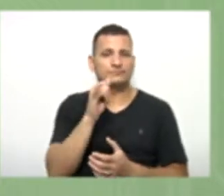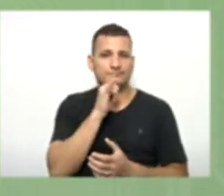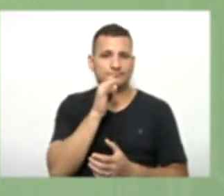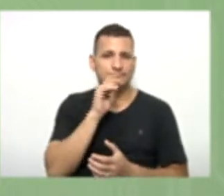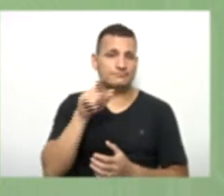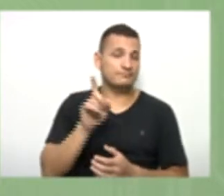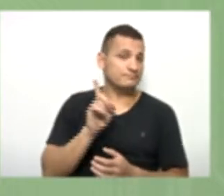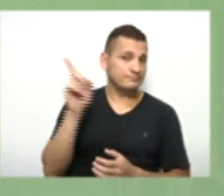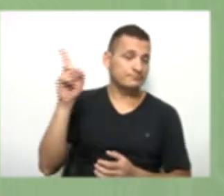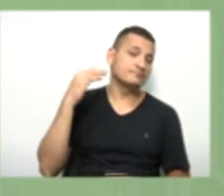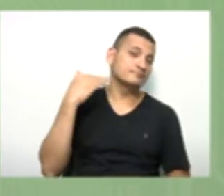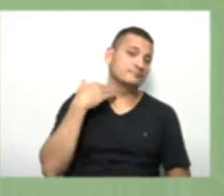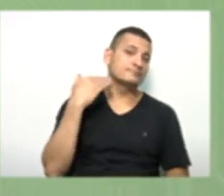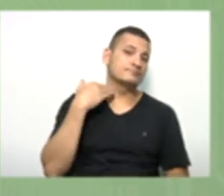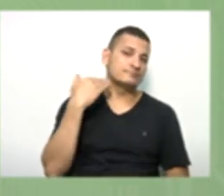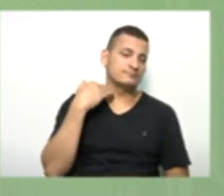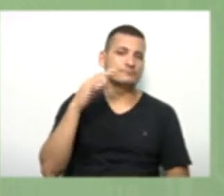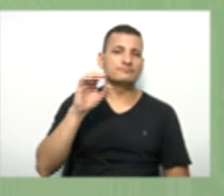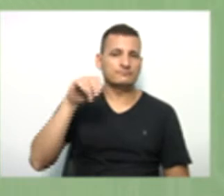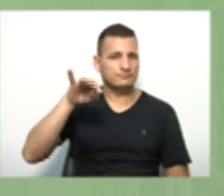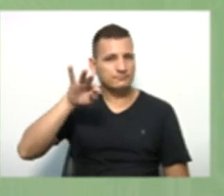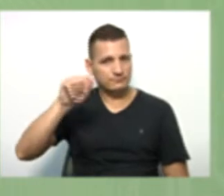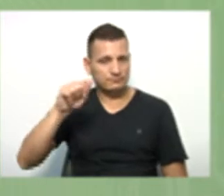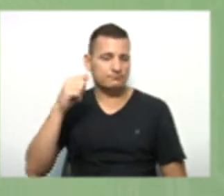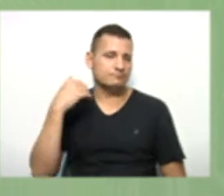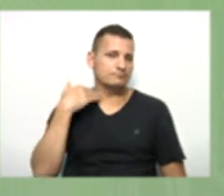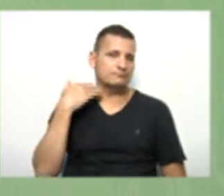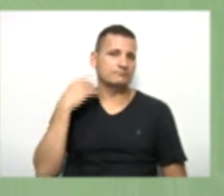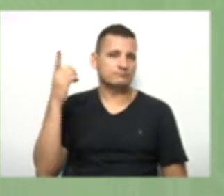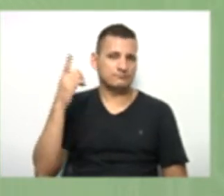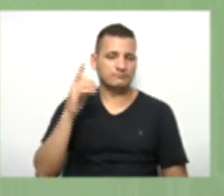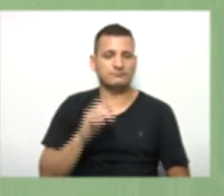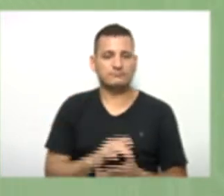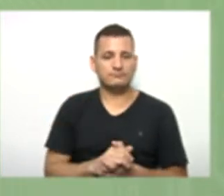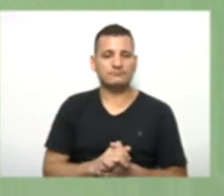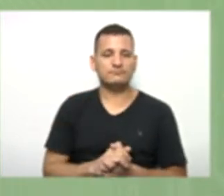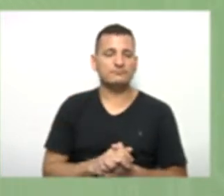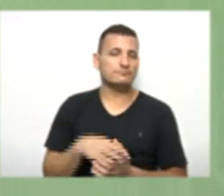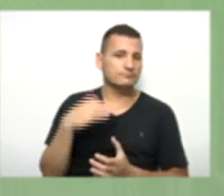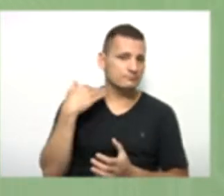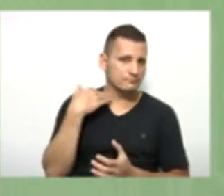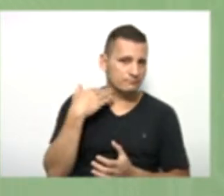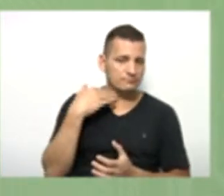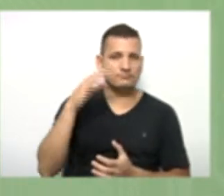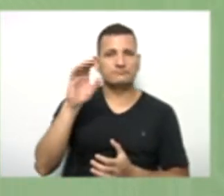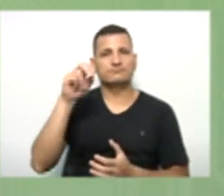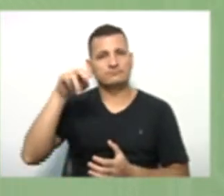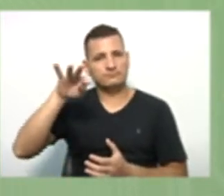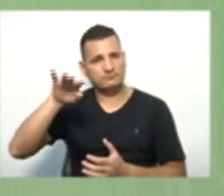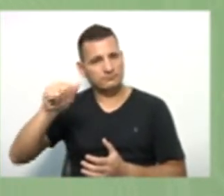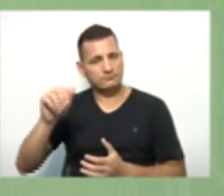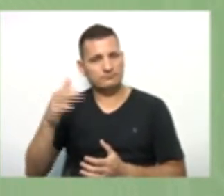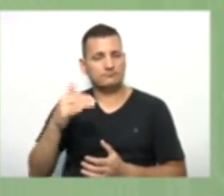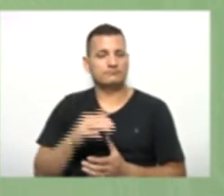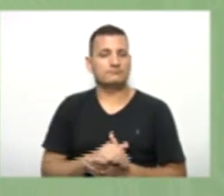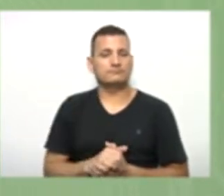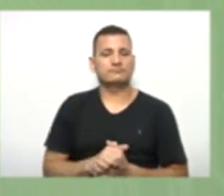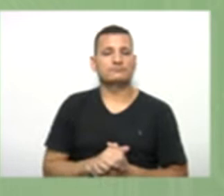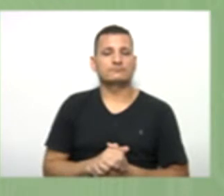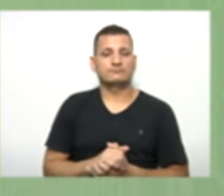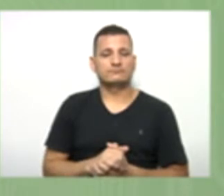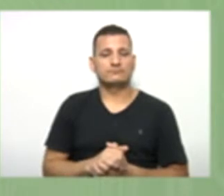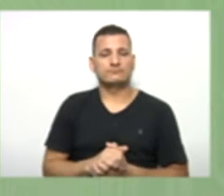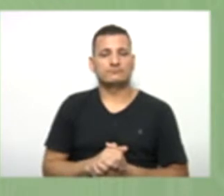eu tenho lá no banco. Então, é chamado de bancos, conta, movimento. Então, esse é agrupamento.